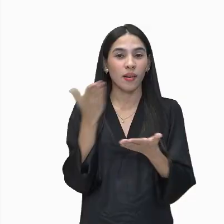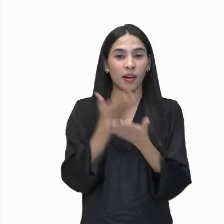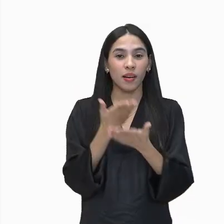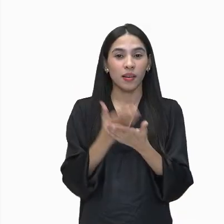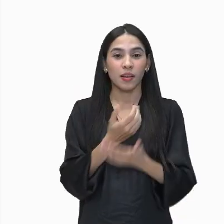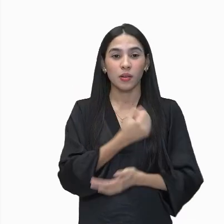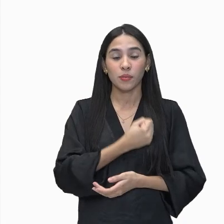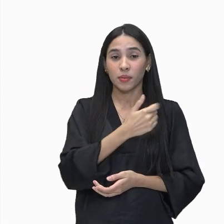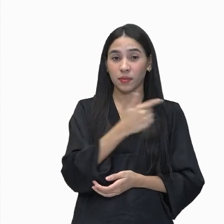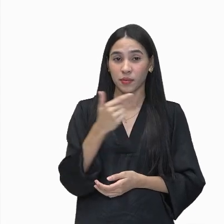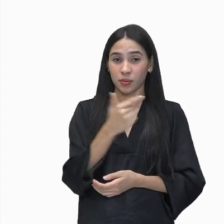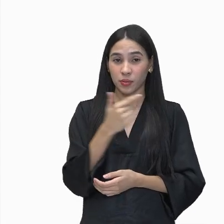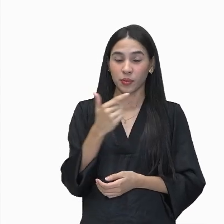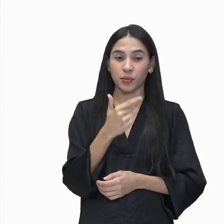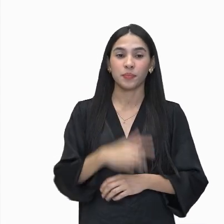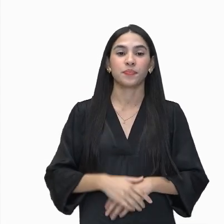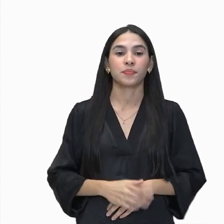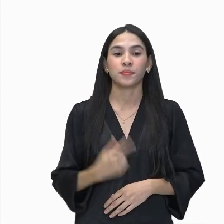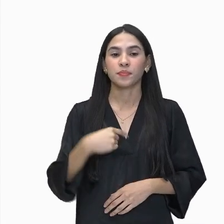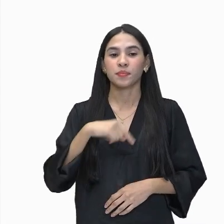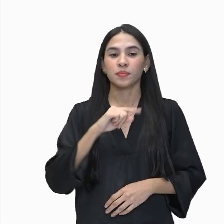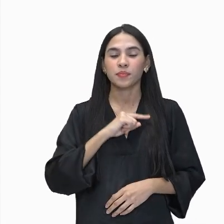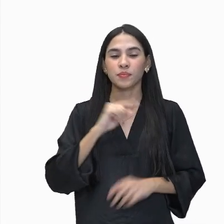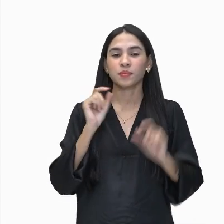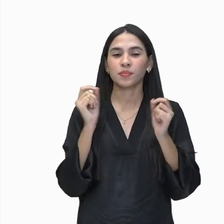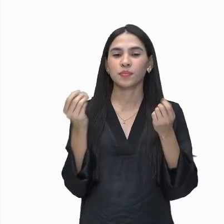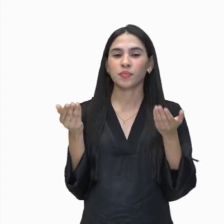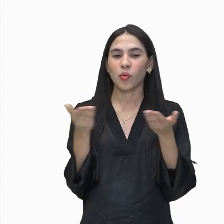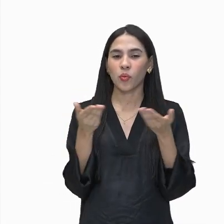número 22, né? Nós estaremos